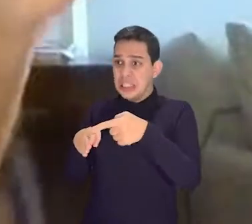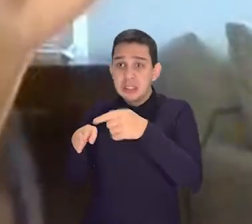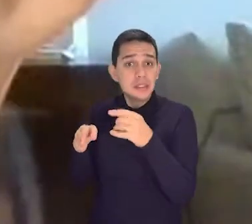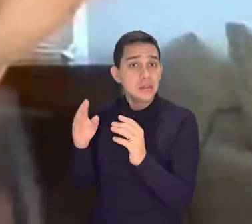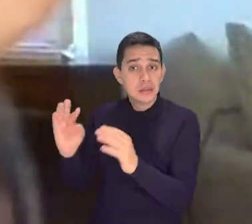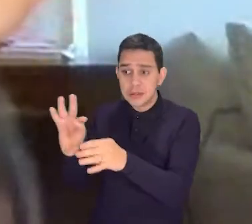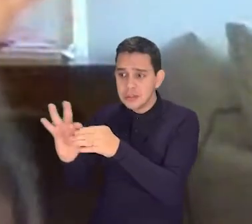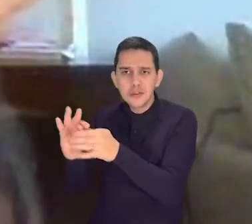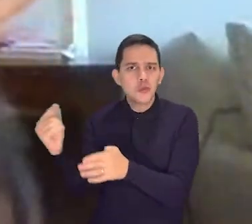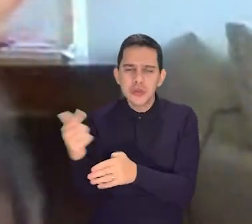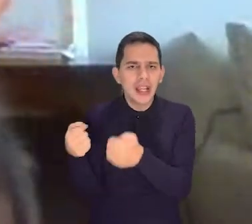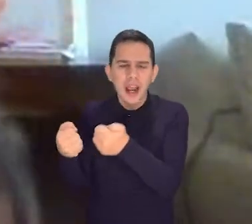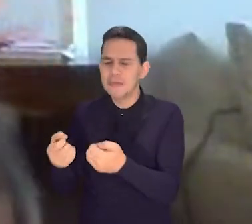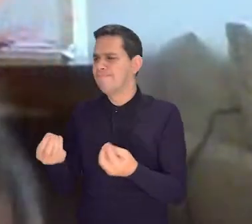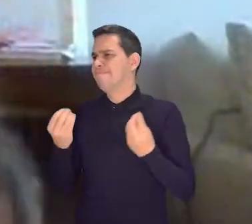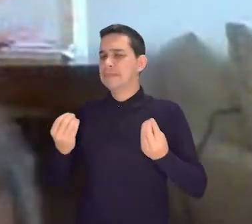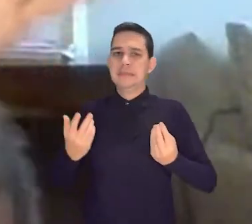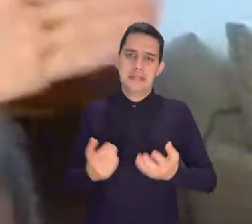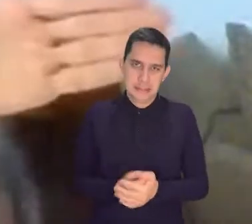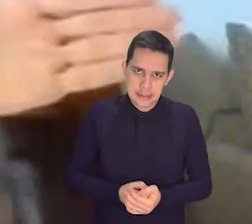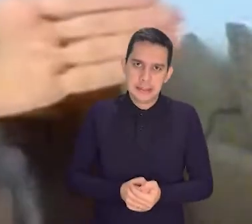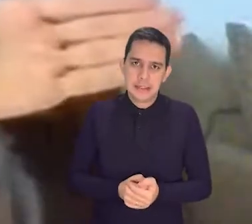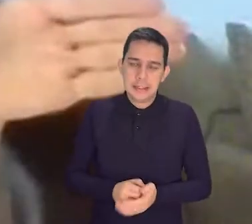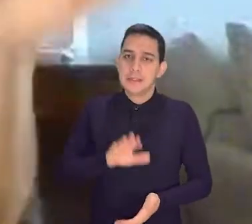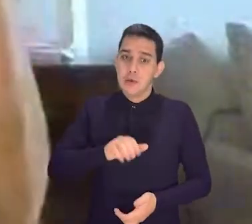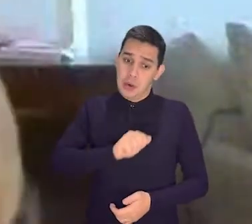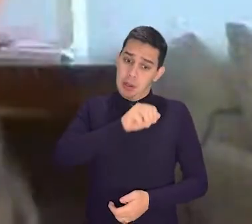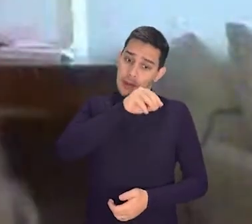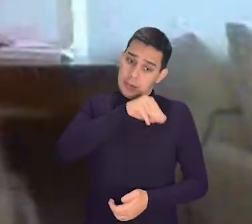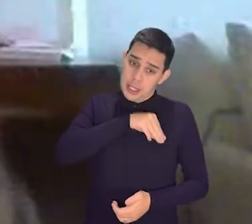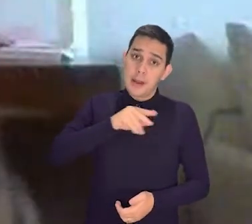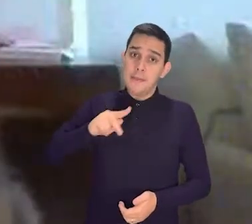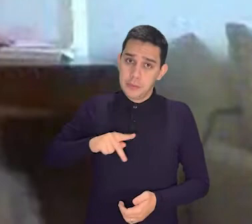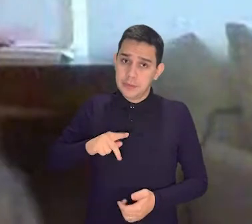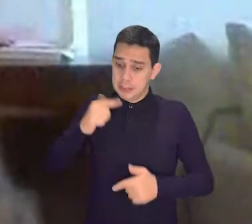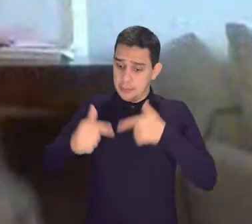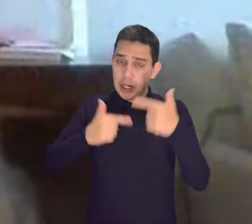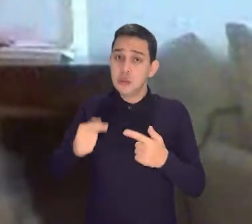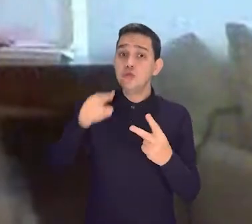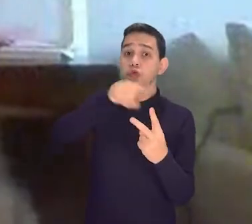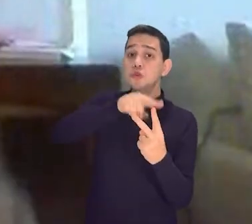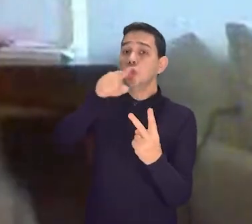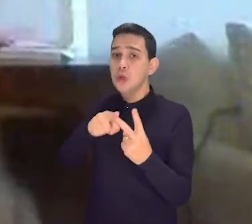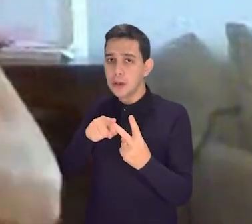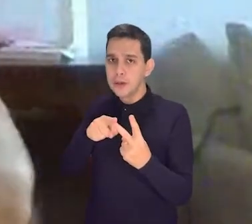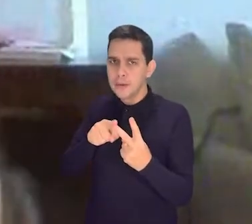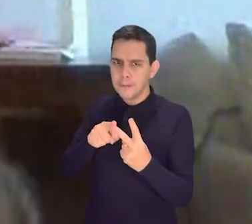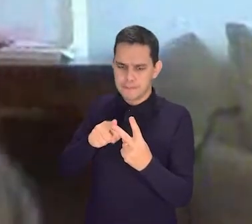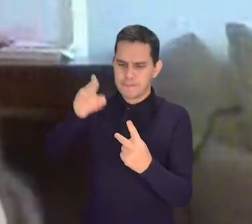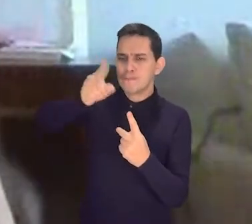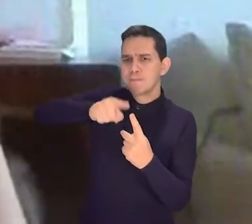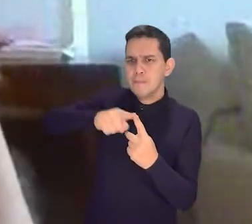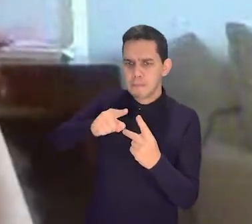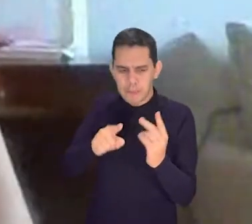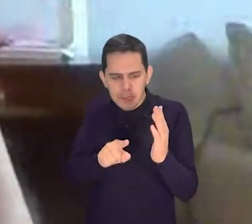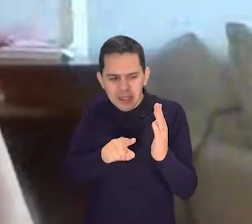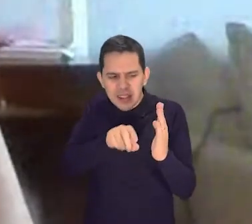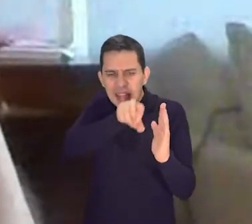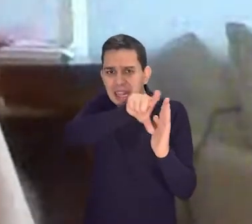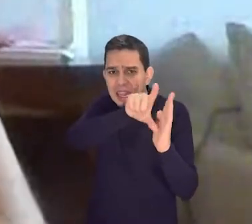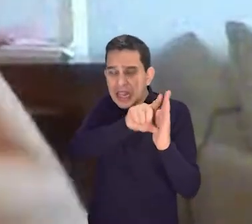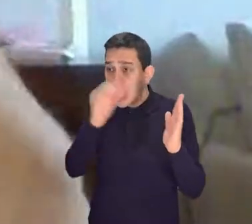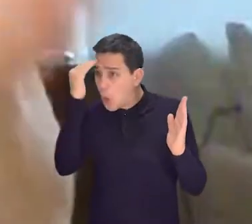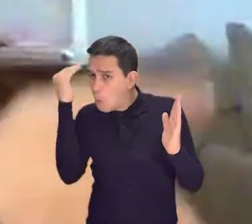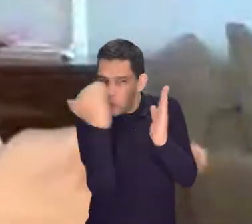o Ministério Público está trabalhando nessas duas frentes. Quando há o descumprimento efetivo, lança-se mão dessas ações